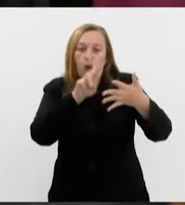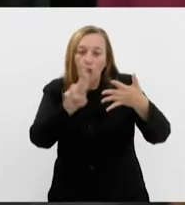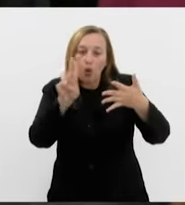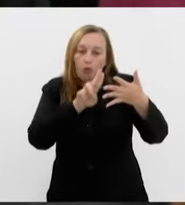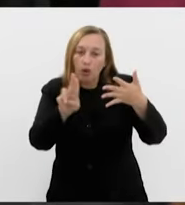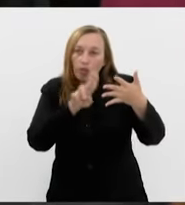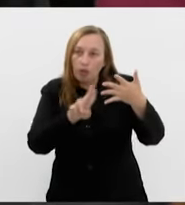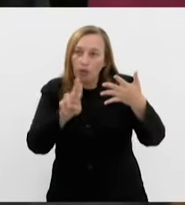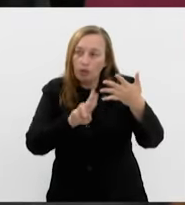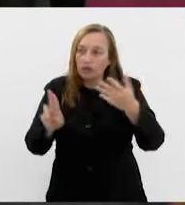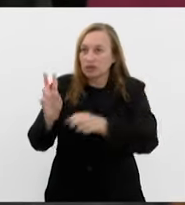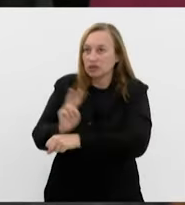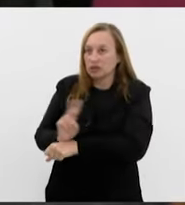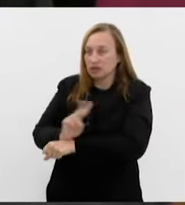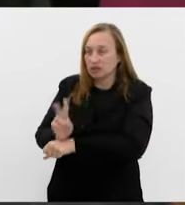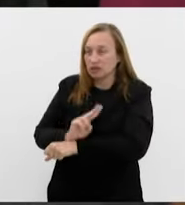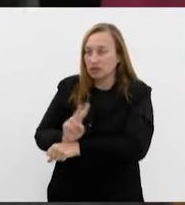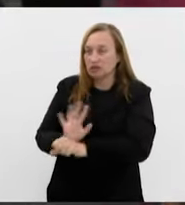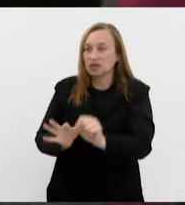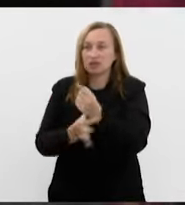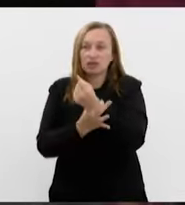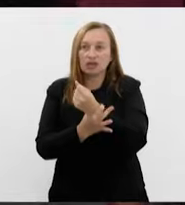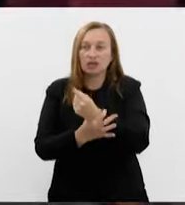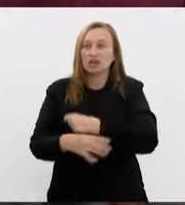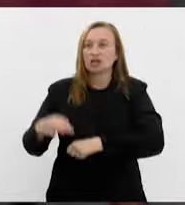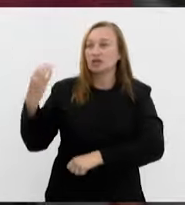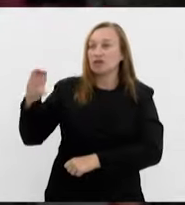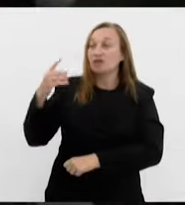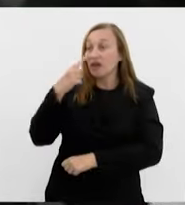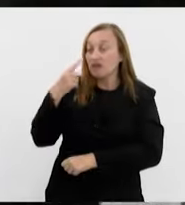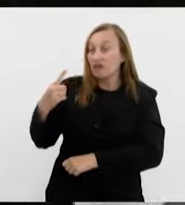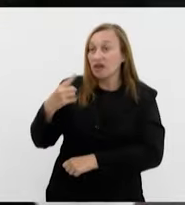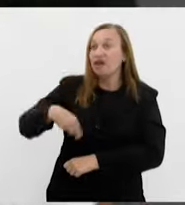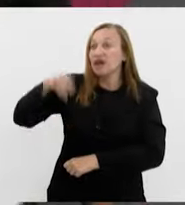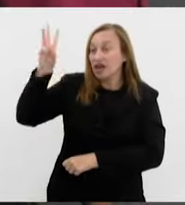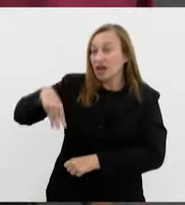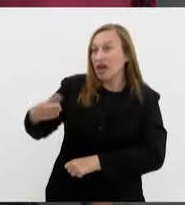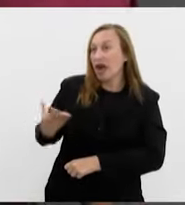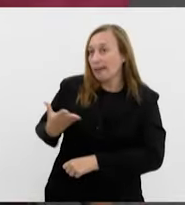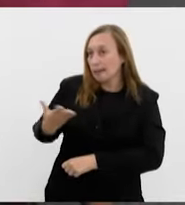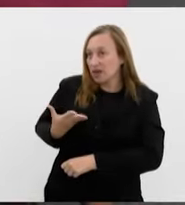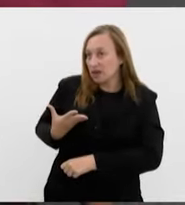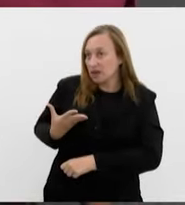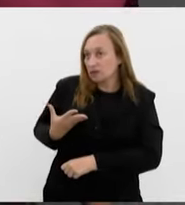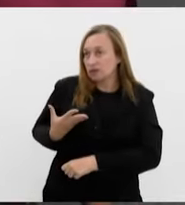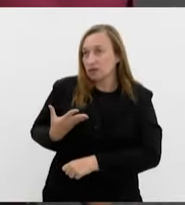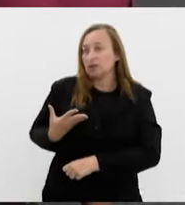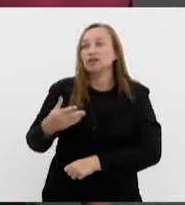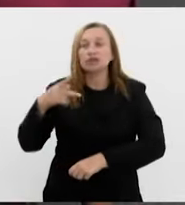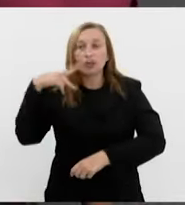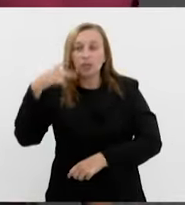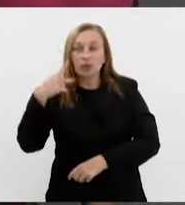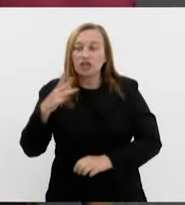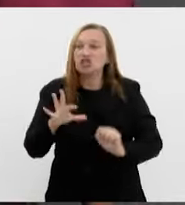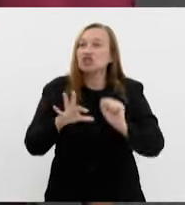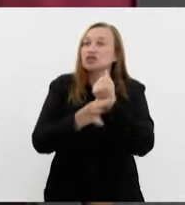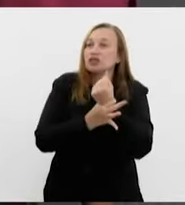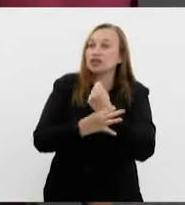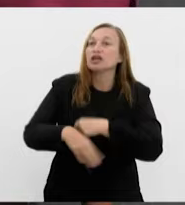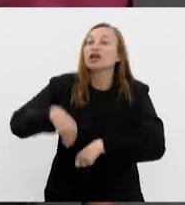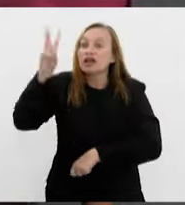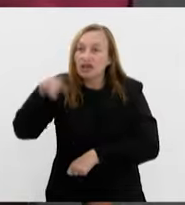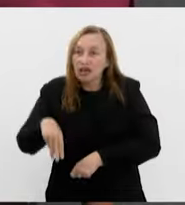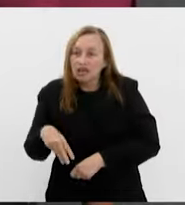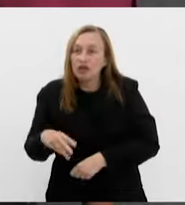Segurança presente em Niterói, a gente vai ver aqui quem é amigo do programa, quem é amigo da política de segurança, quem são os